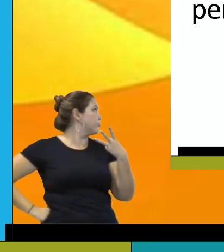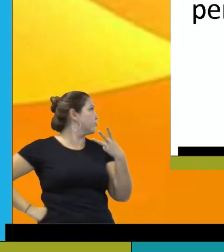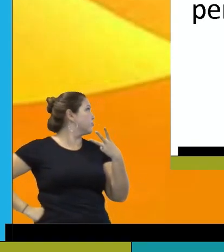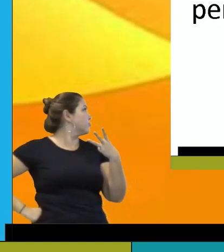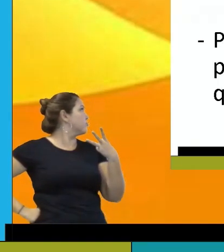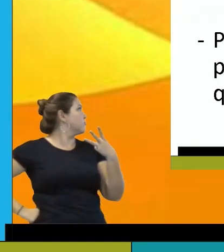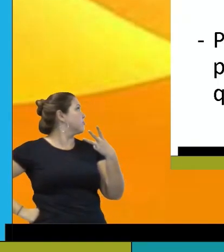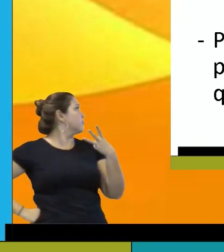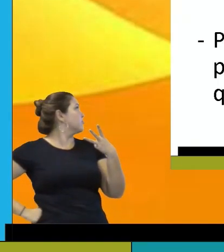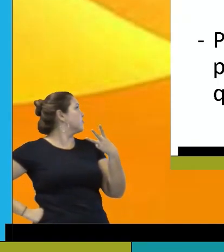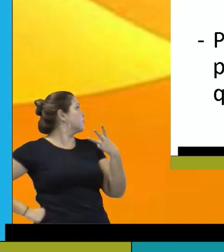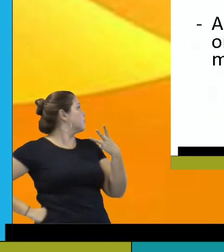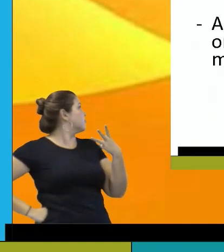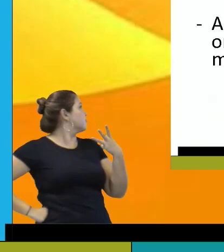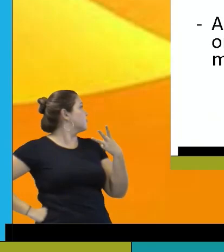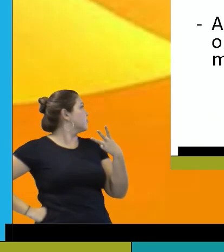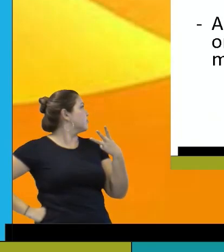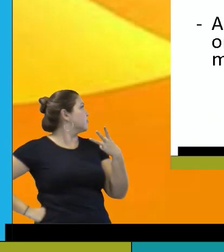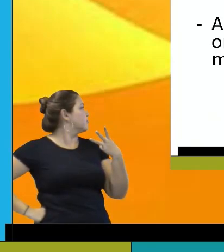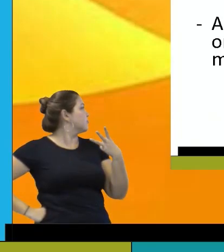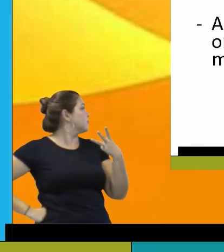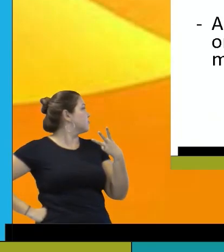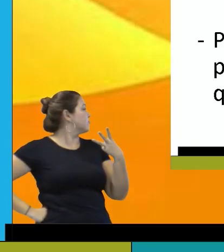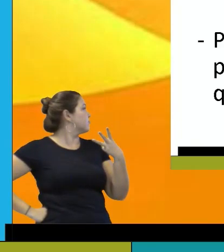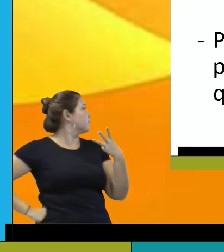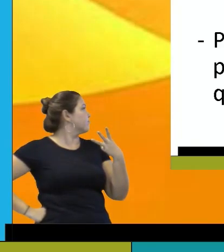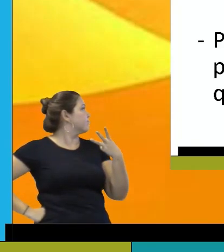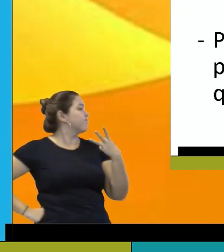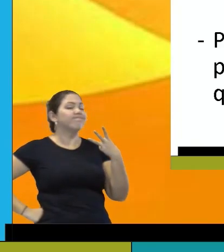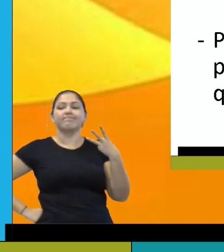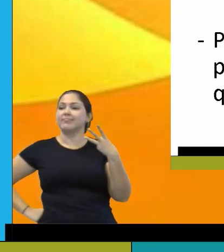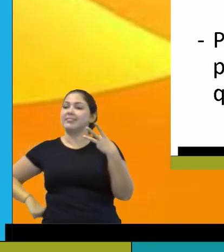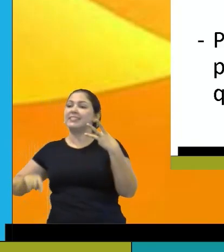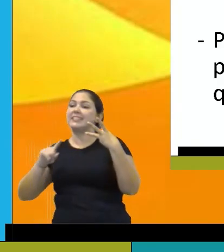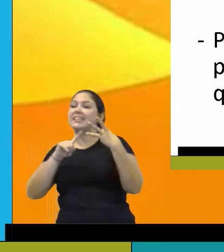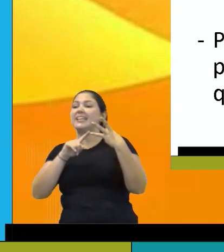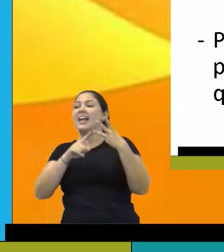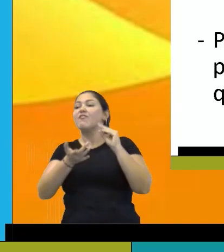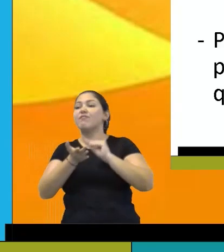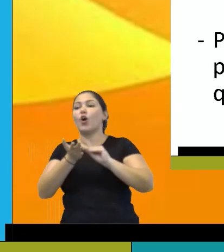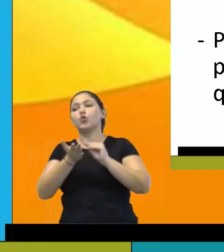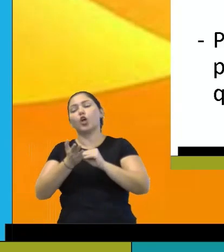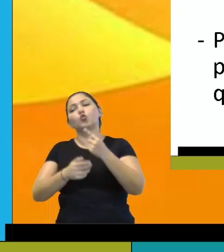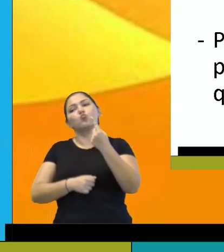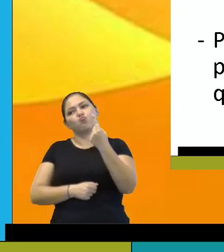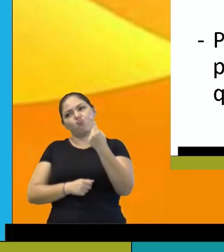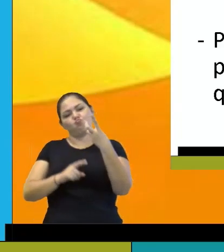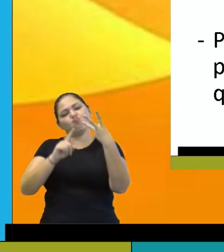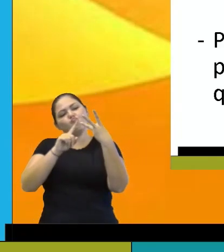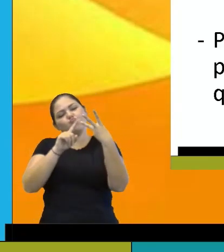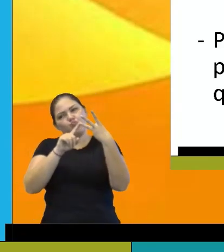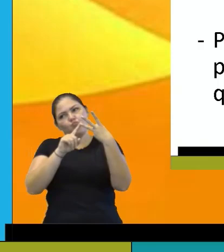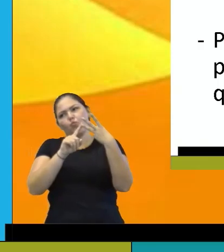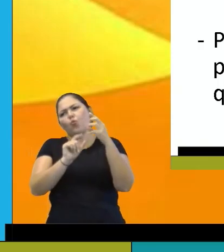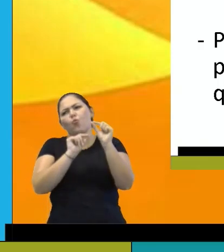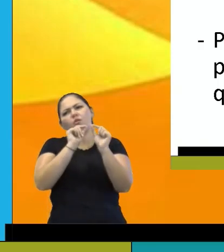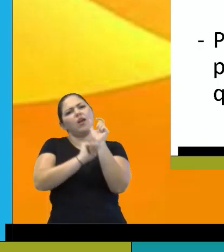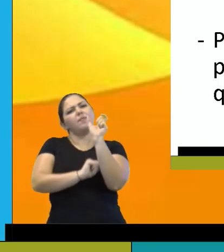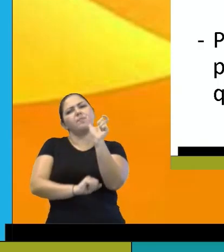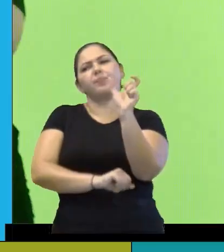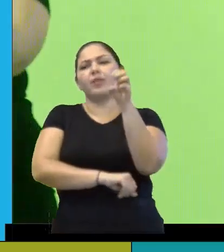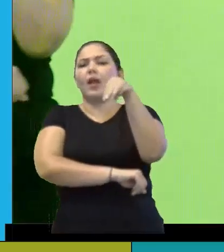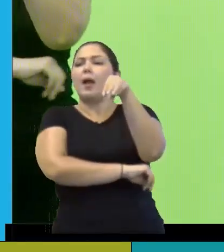saltei um slide que eu achei que eu tivesse colocado para vocês, que era sobre moral. Deixa eu fazer uma reflexão. Além